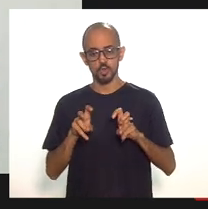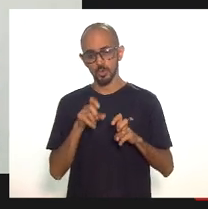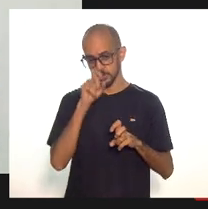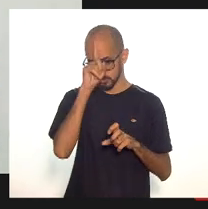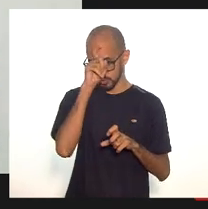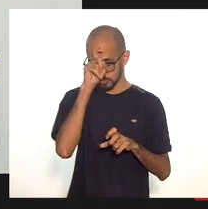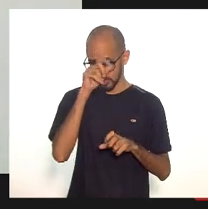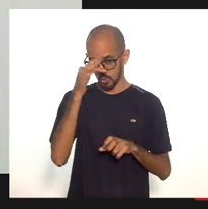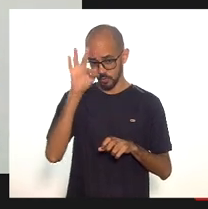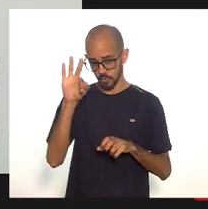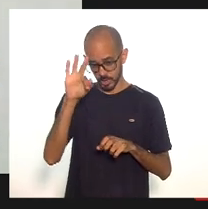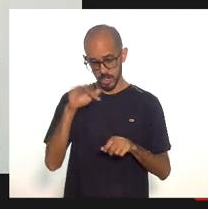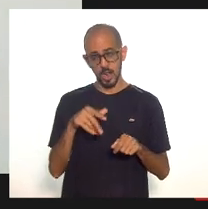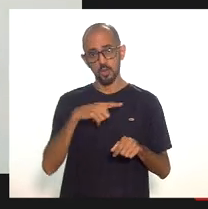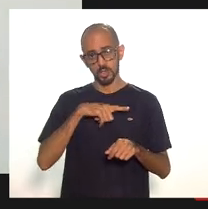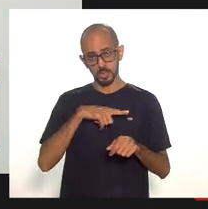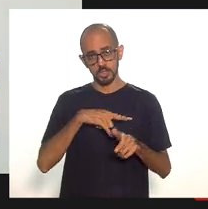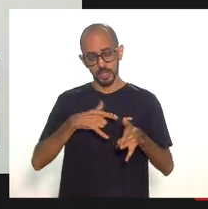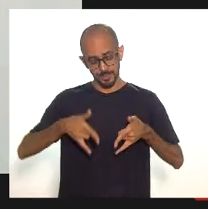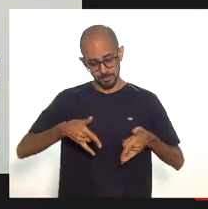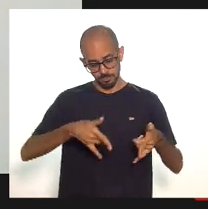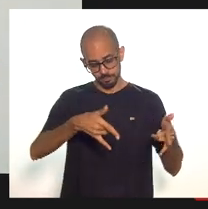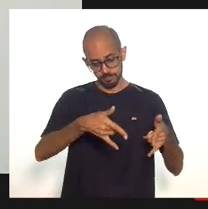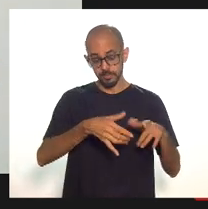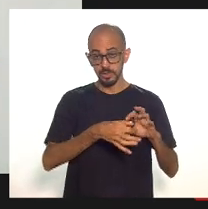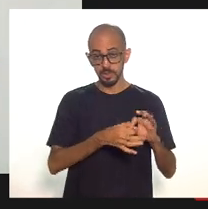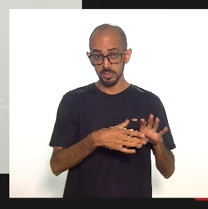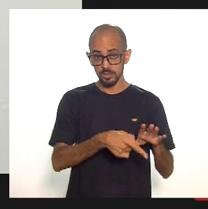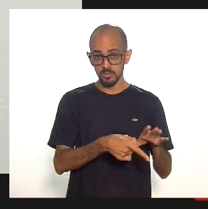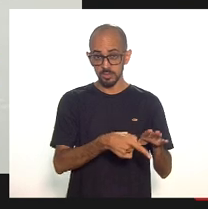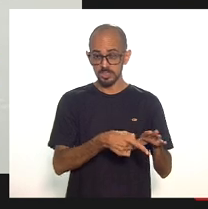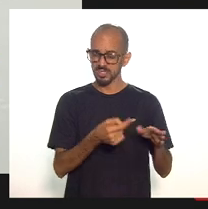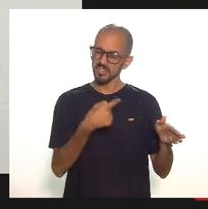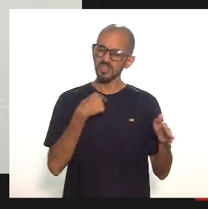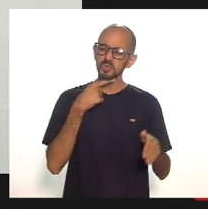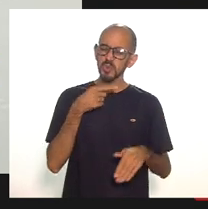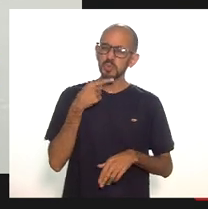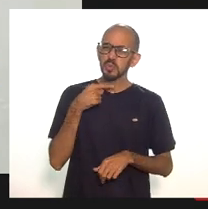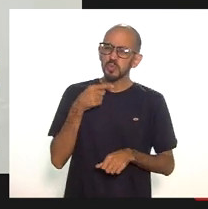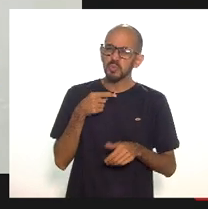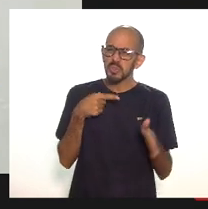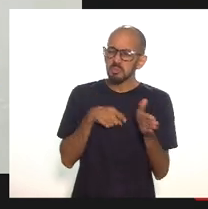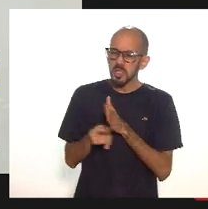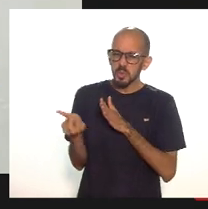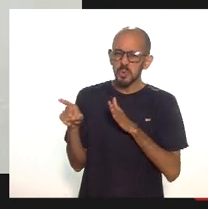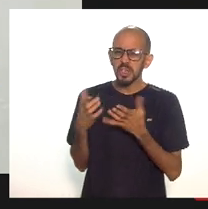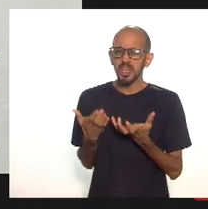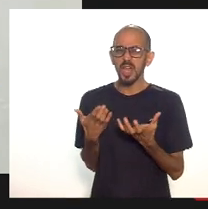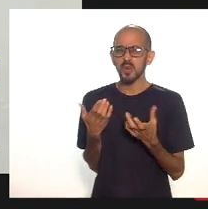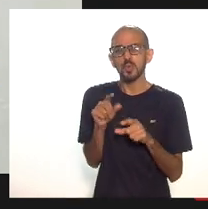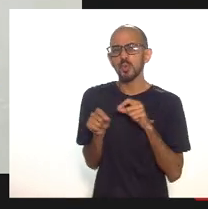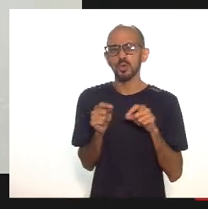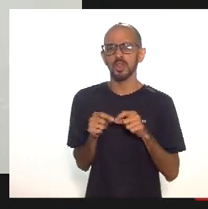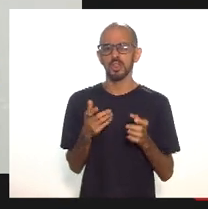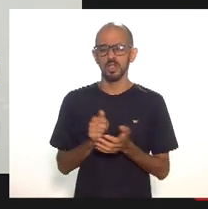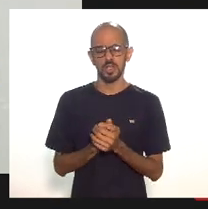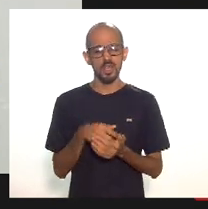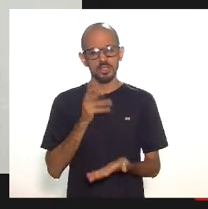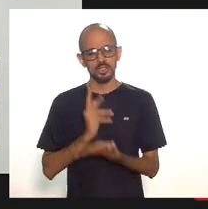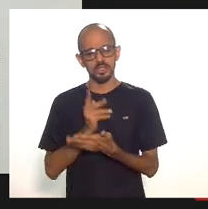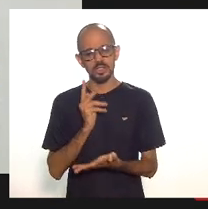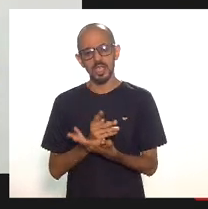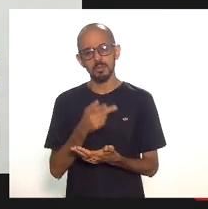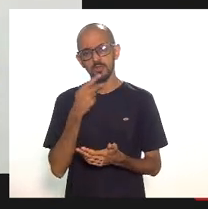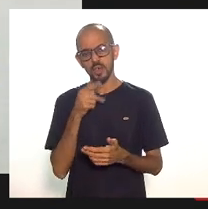né, que tem um grande número de leitos disponíveis, isso é uma pergunta que eu considero importante, porque a gente sempre fica falando de